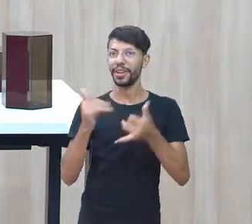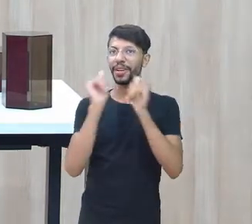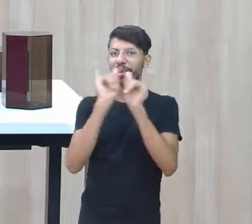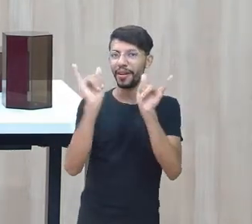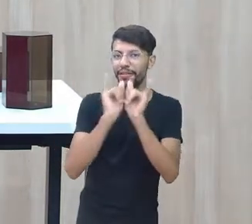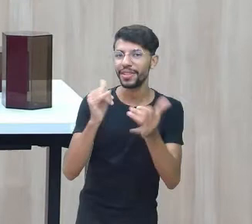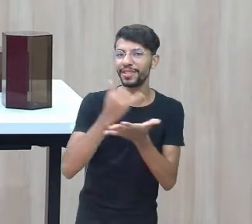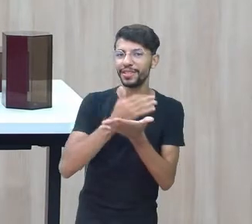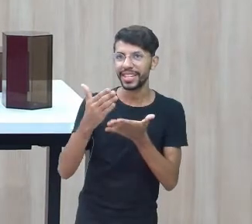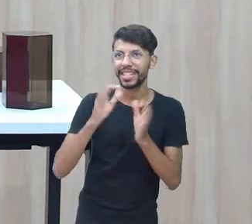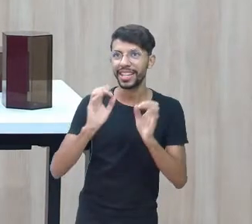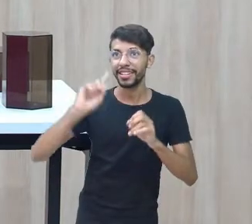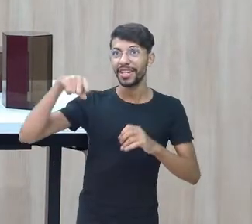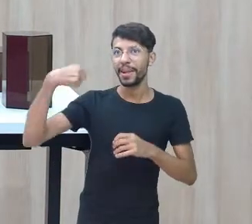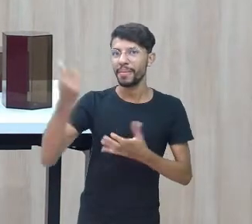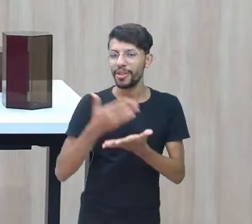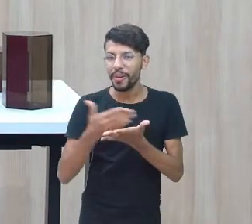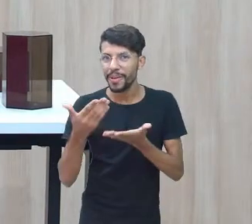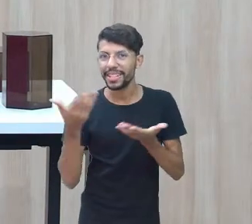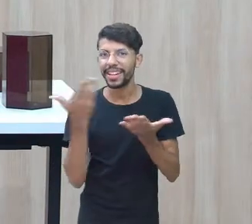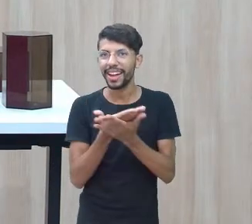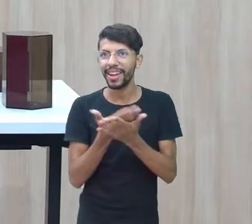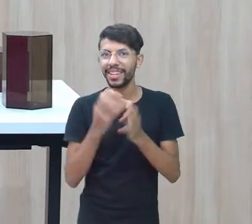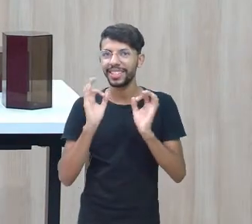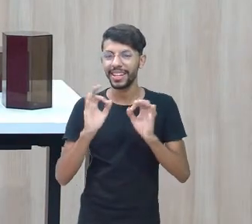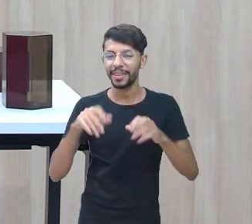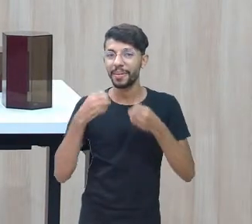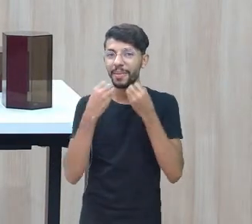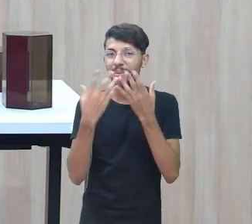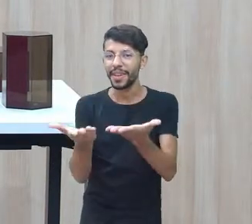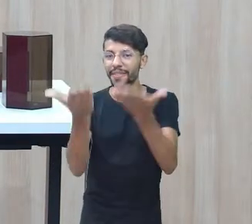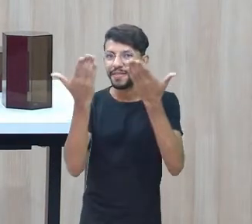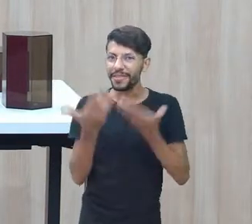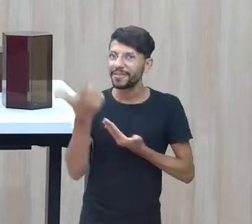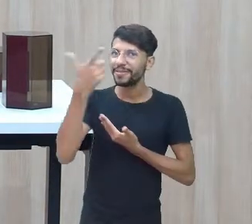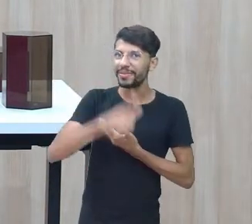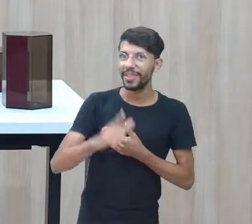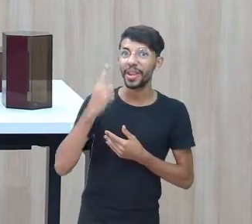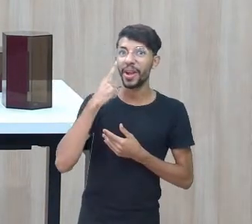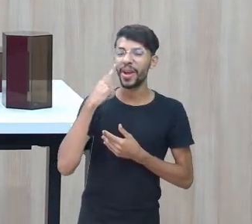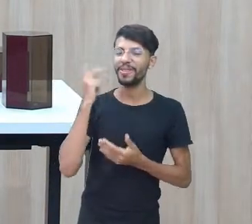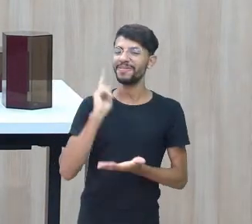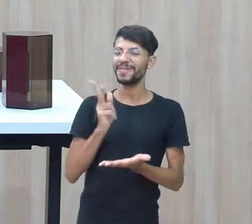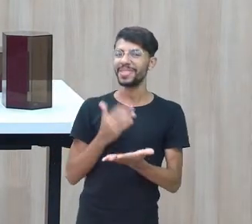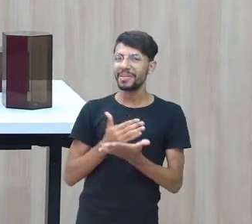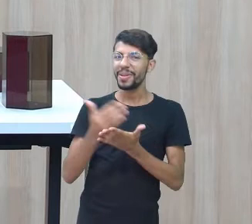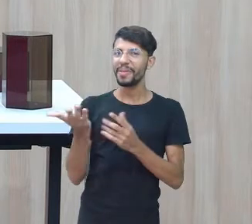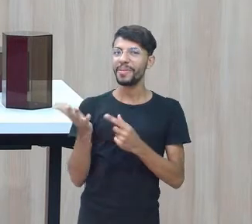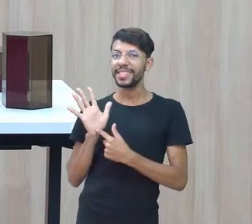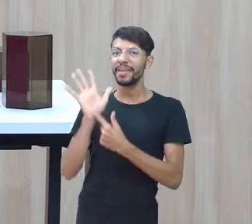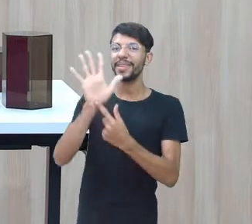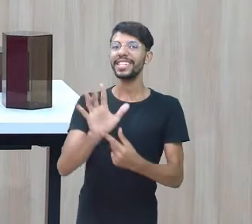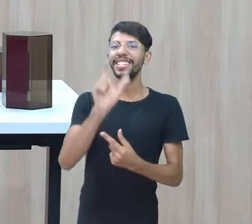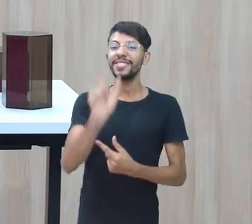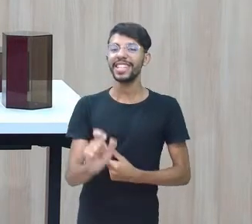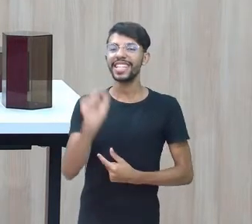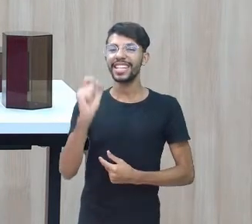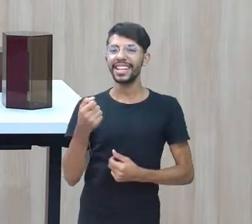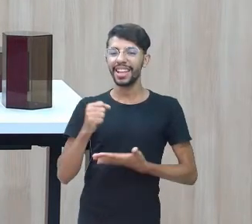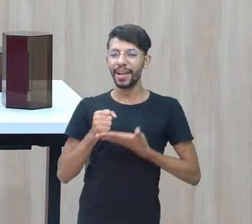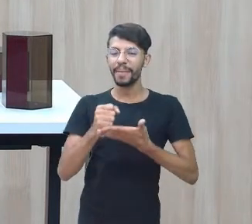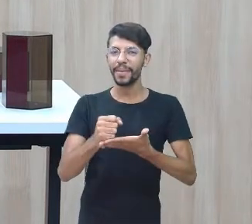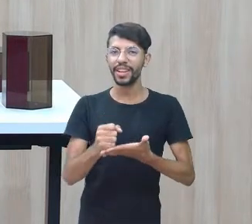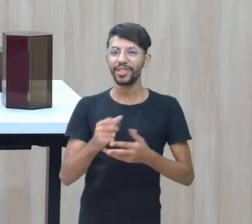já começa a nossa aula. Sejam bem-vindos mais uma vez, tá bom? Sempre eu começo apresentando quem me ajuda nessas